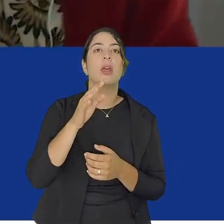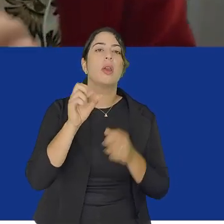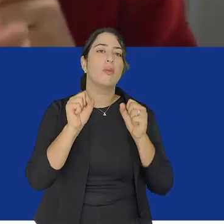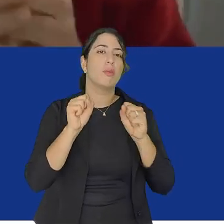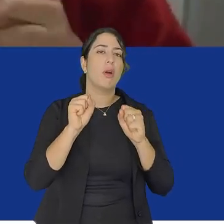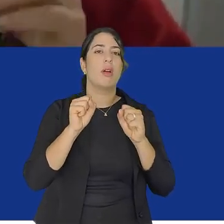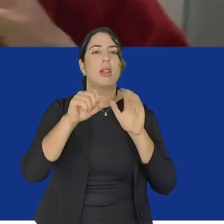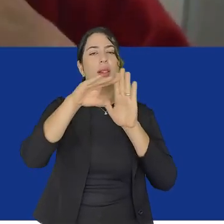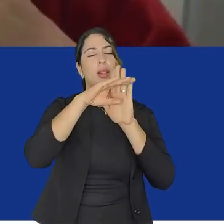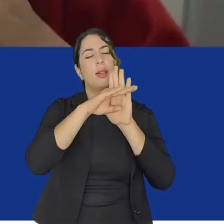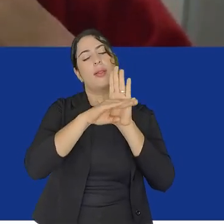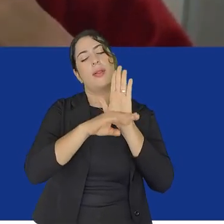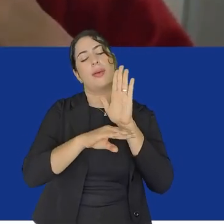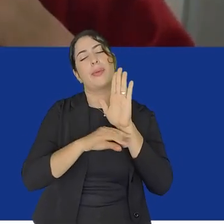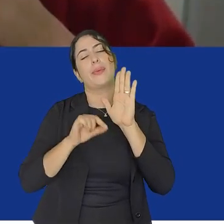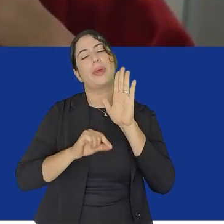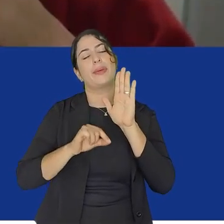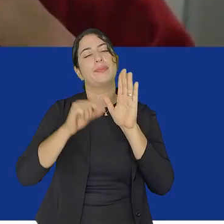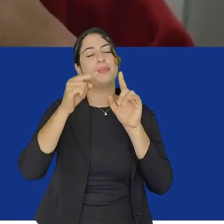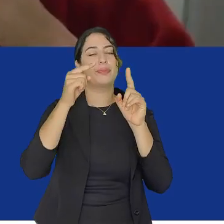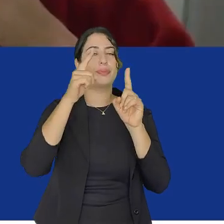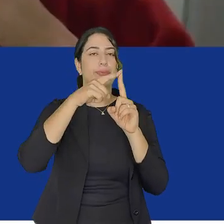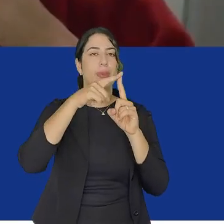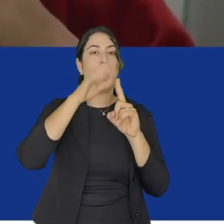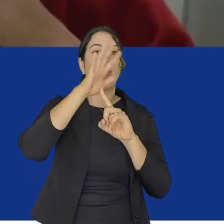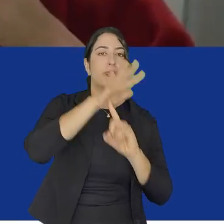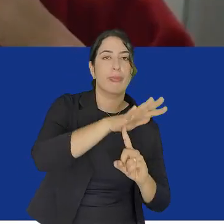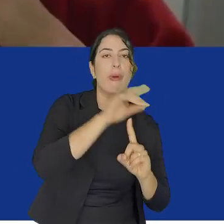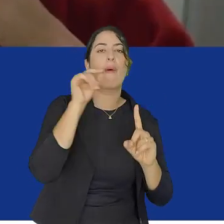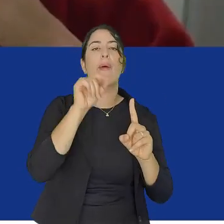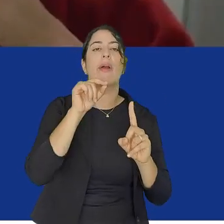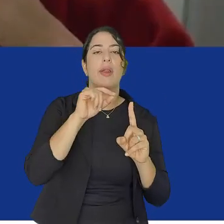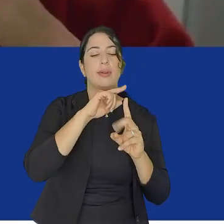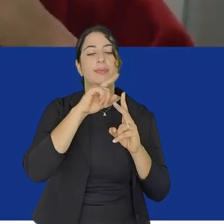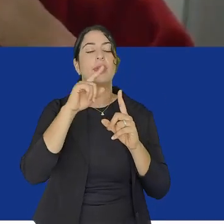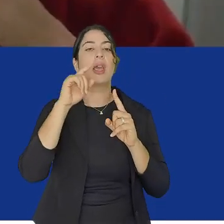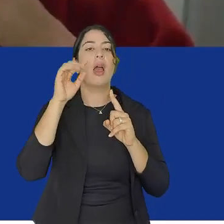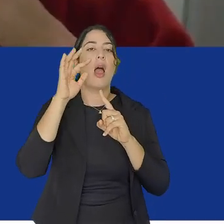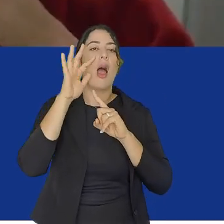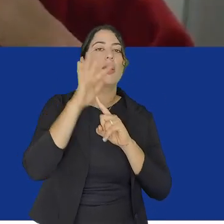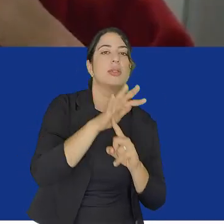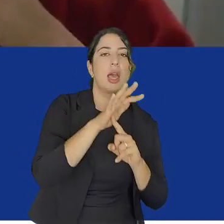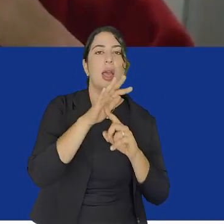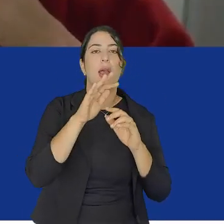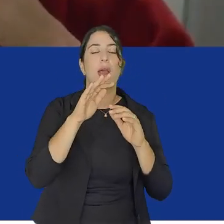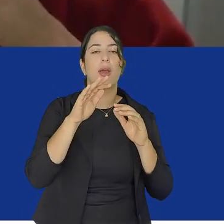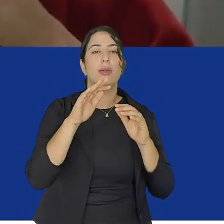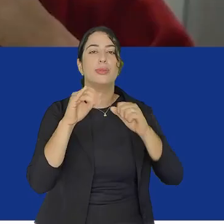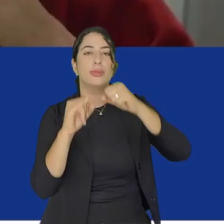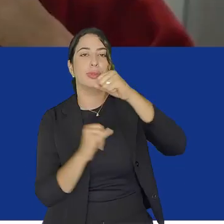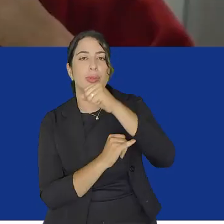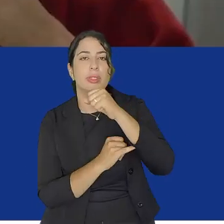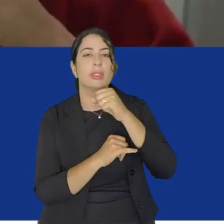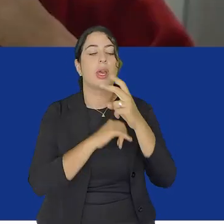aqui dando listas e listas. Assédio moral interpessoal é isso, assédio moral organizacional é isso, assédio